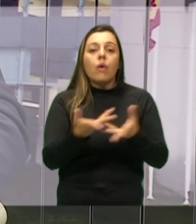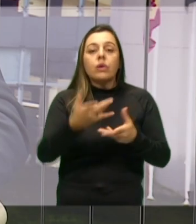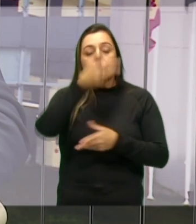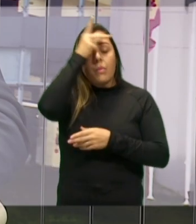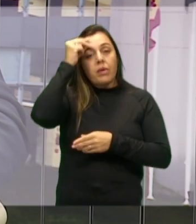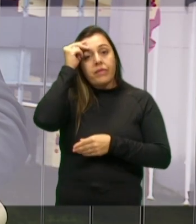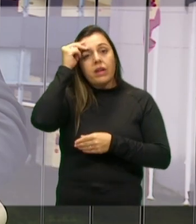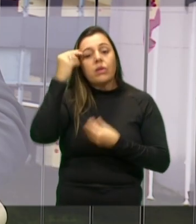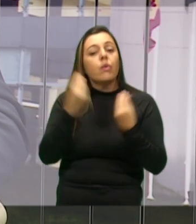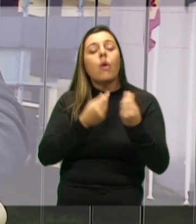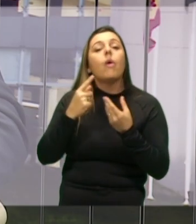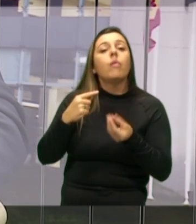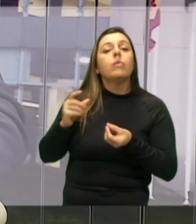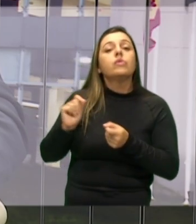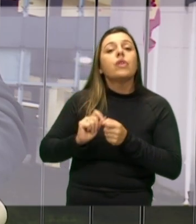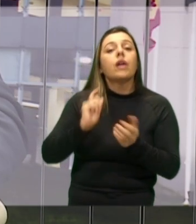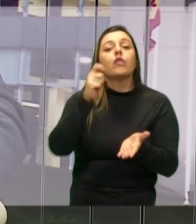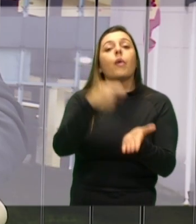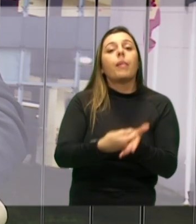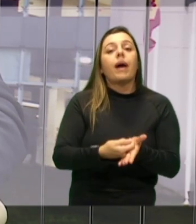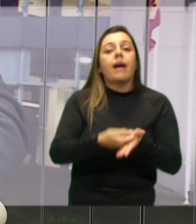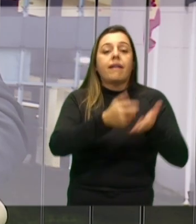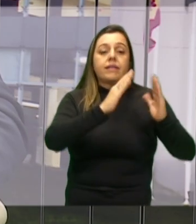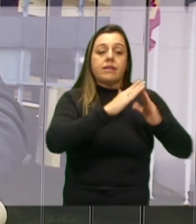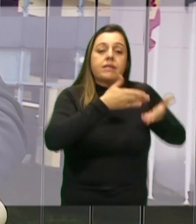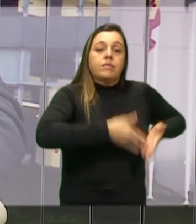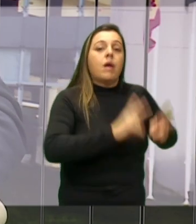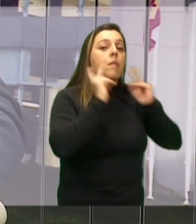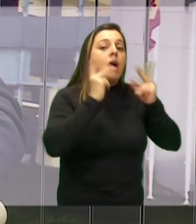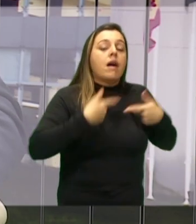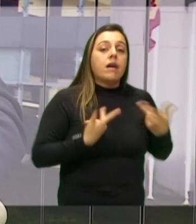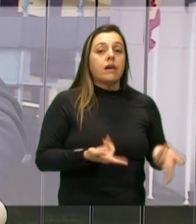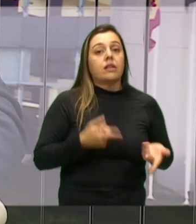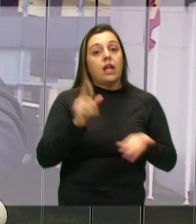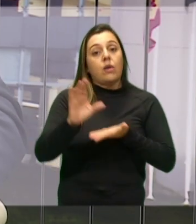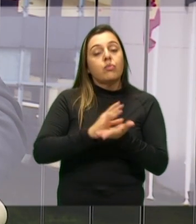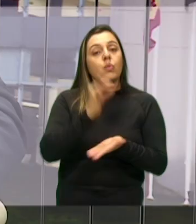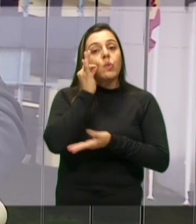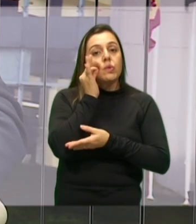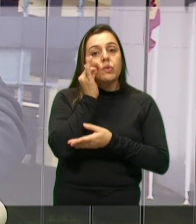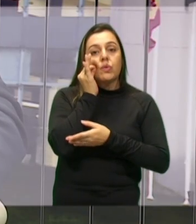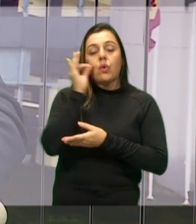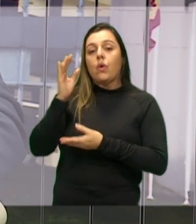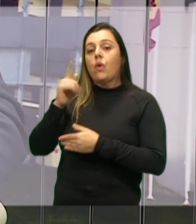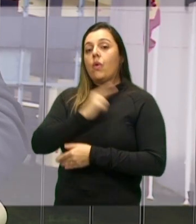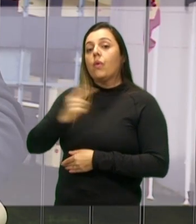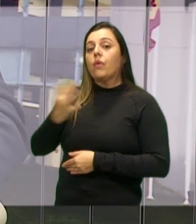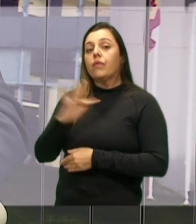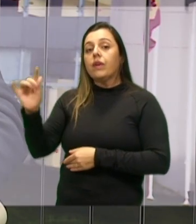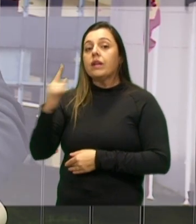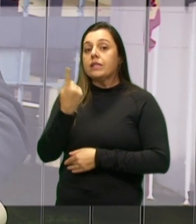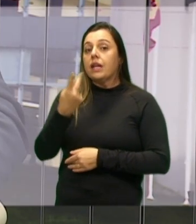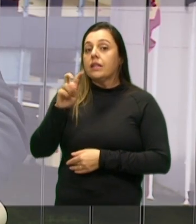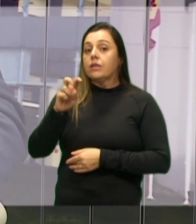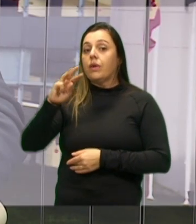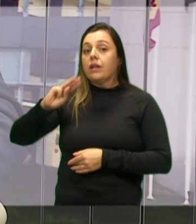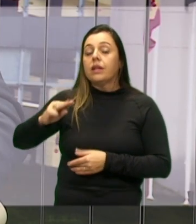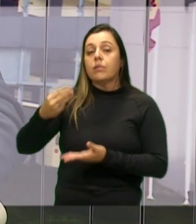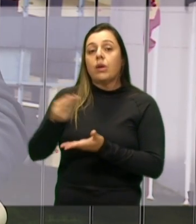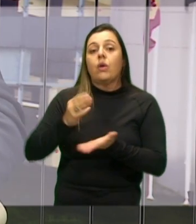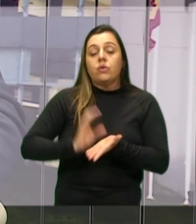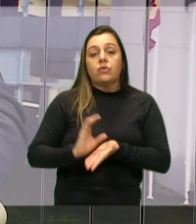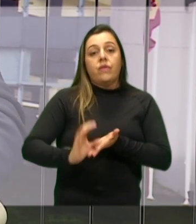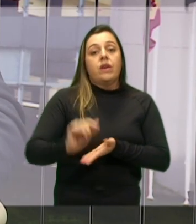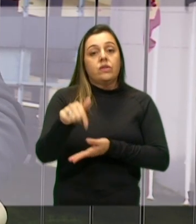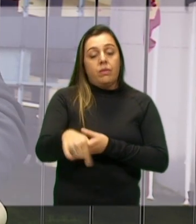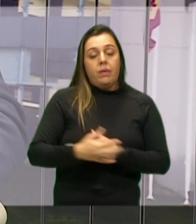prefeitos da região de que forma que vai se pagar essa maternidade humanizada. Lembrando que é o custo, porque o governo federal vai colocar 153 milhões de